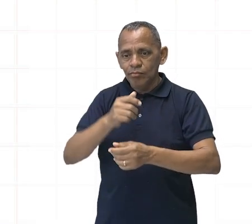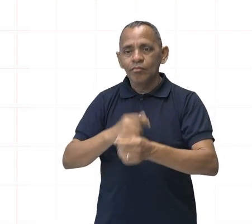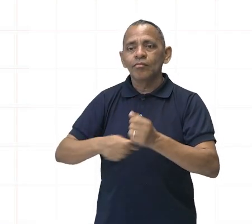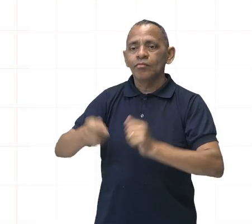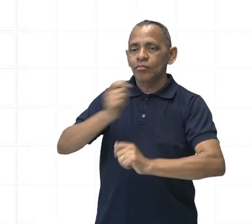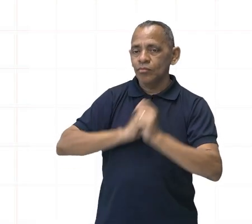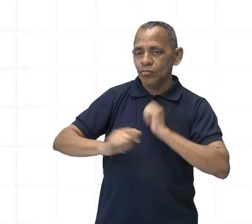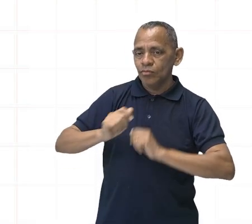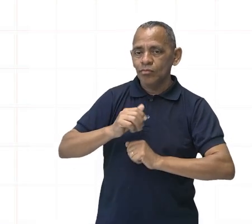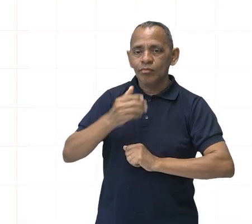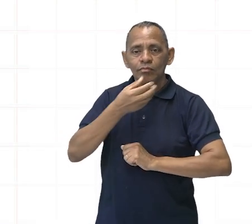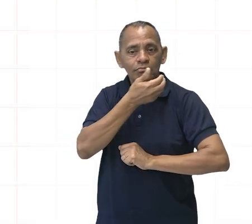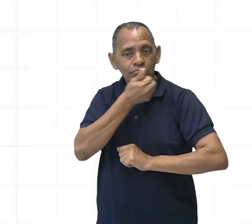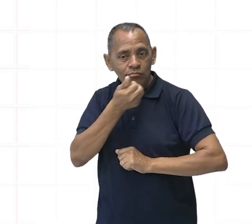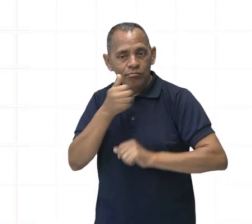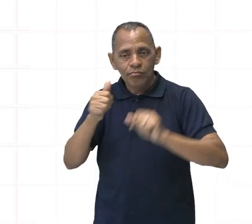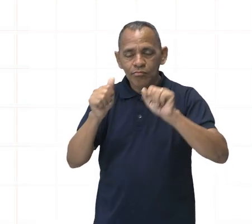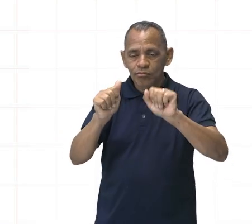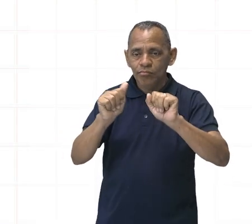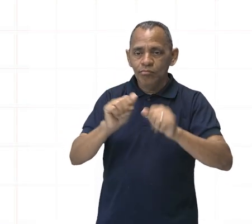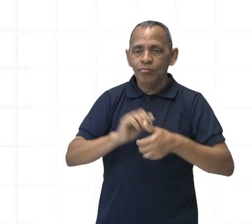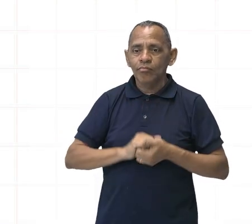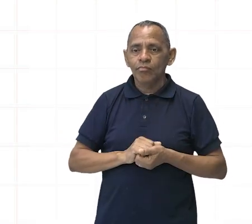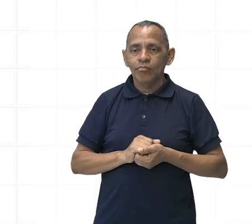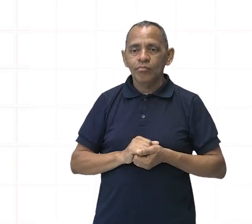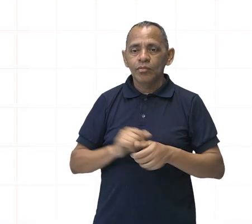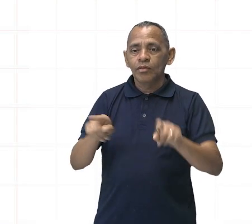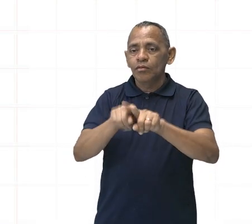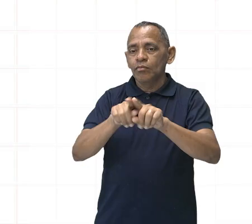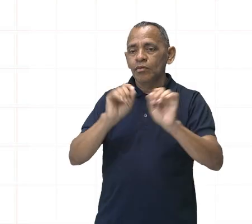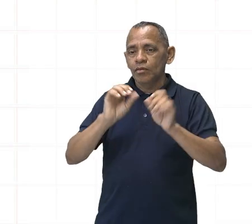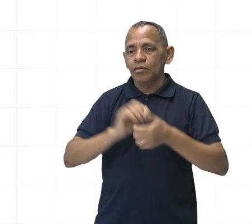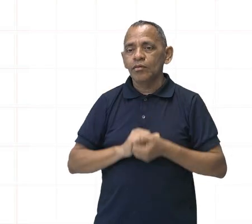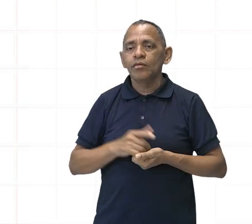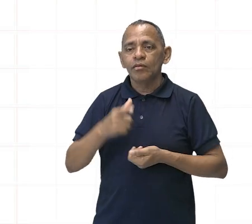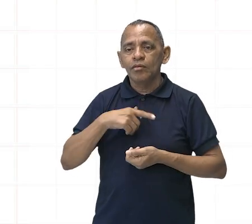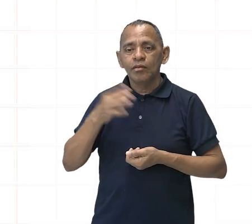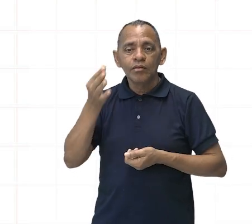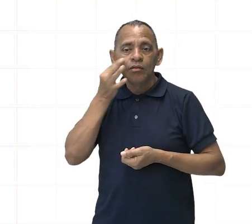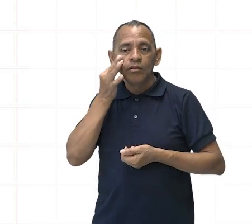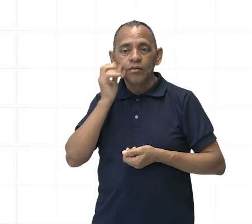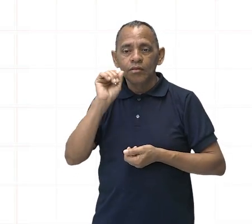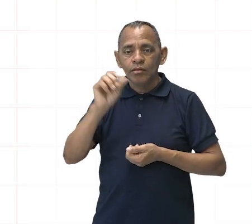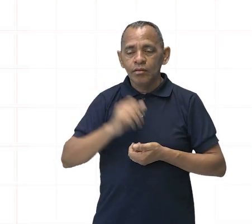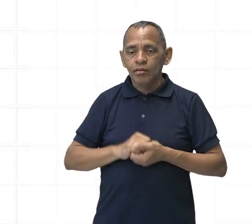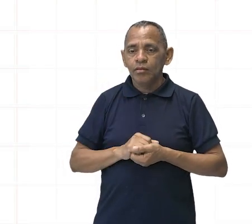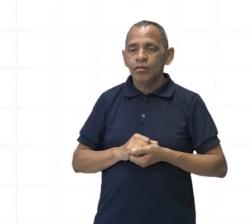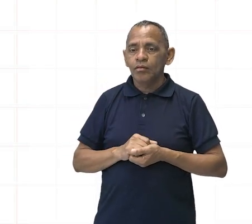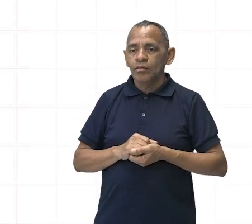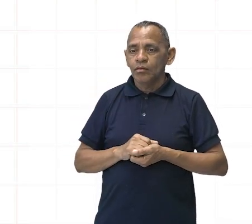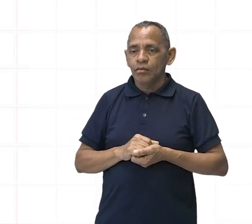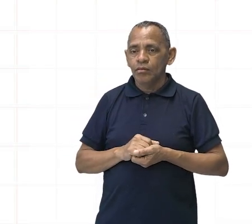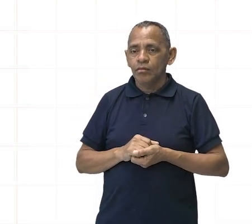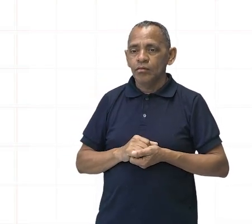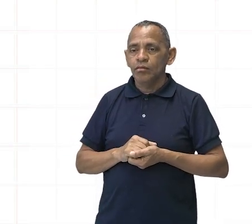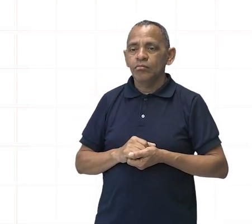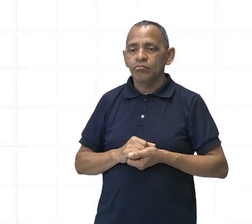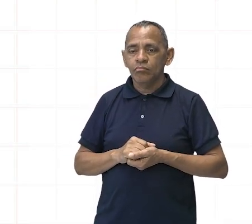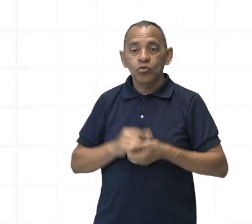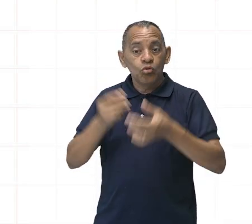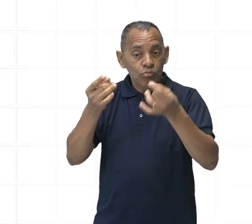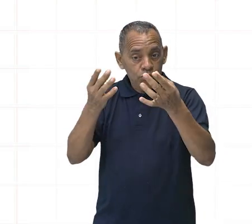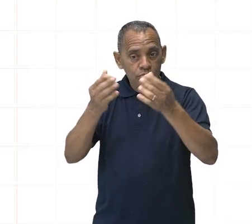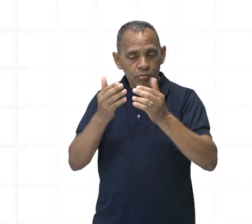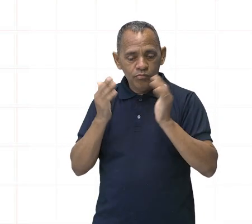e previsível. Quando tem essa abertura econômica, nós temos aqui a presença, de um comércio voltado para